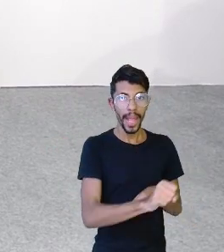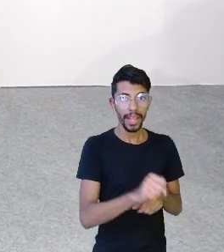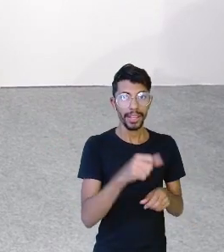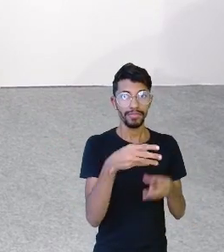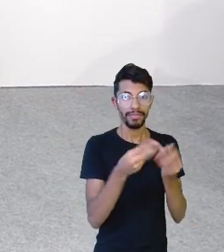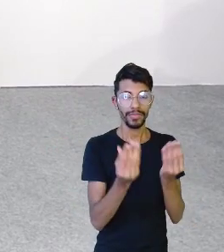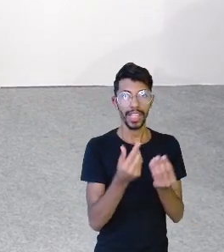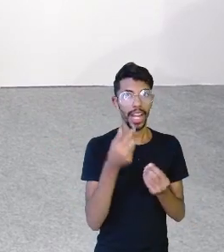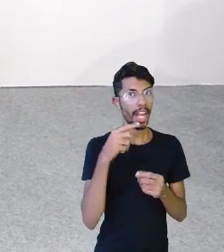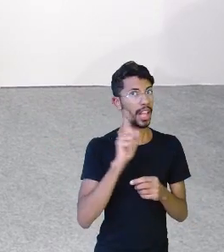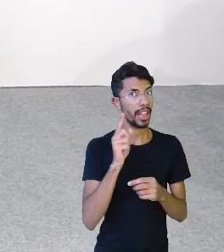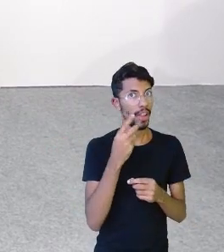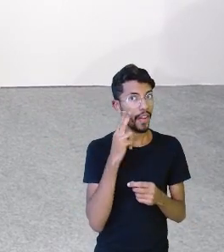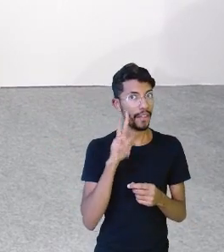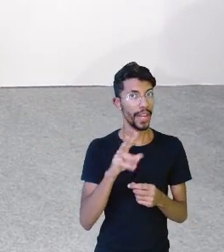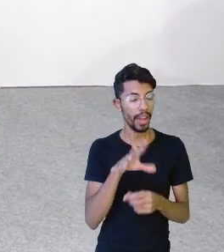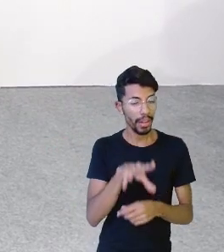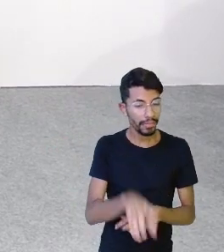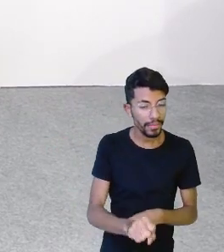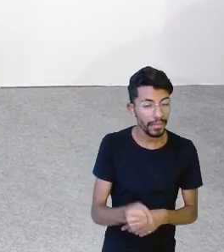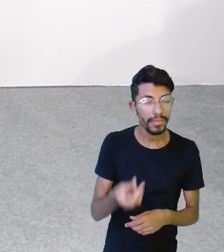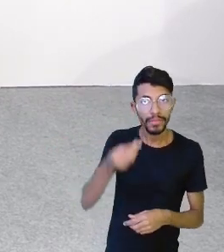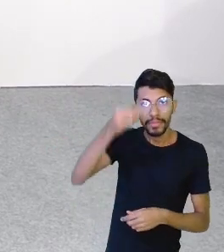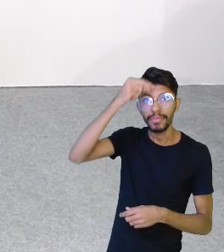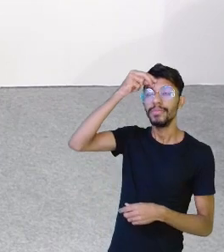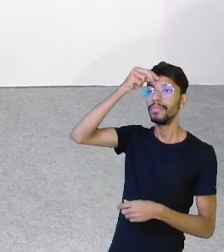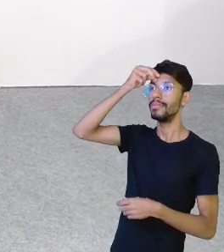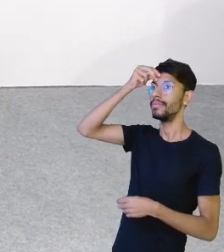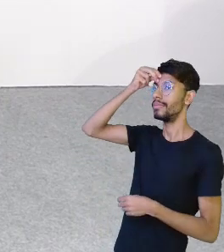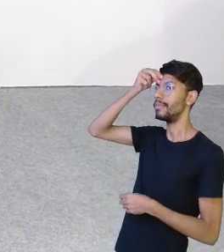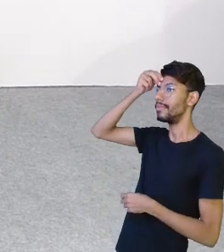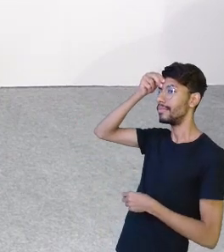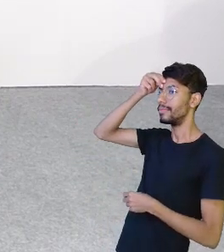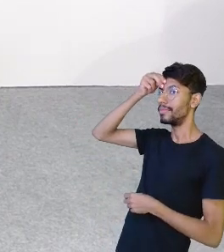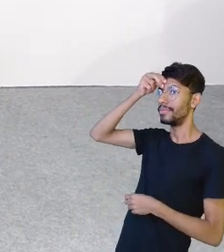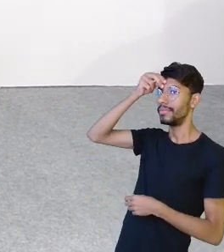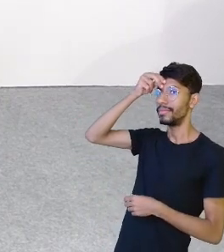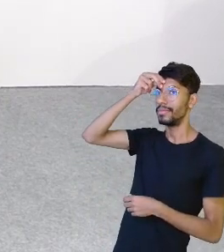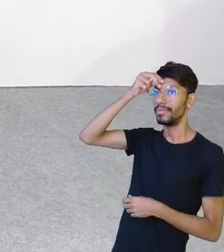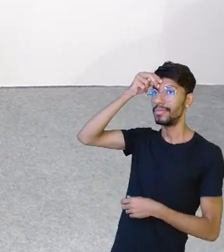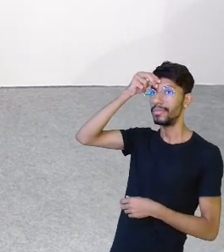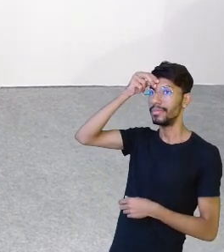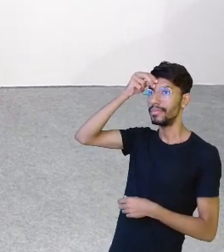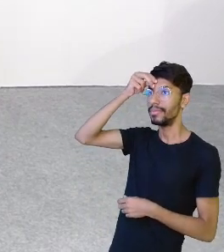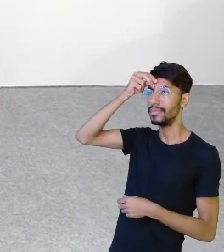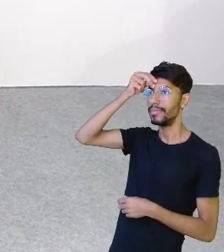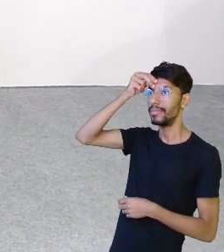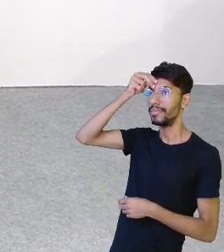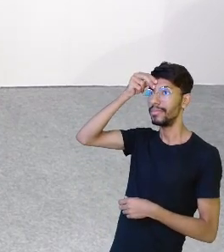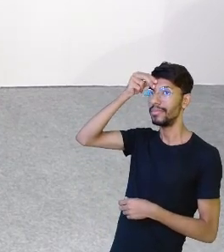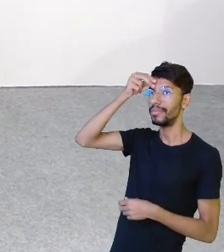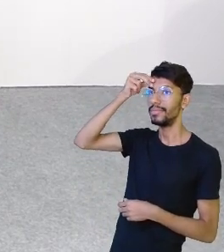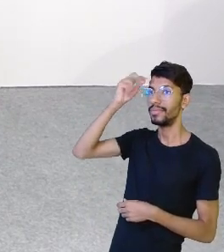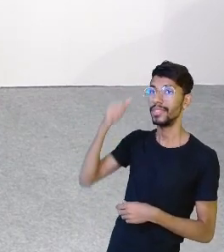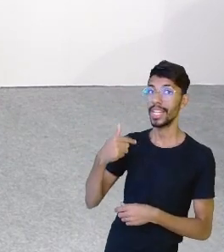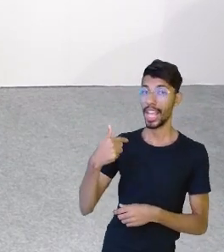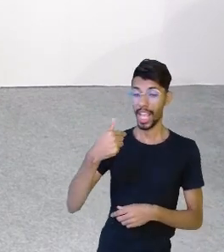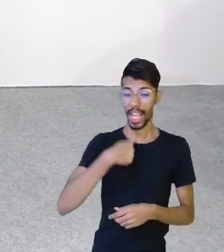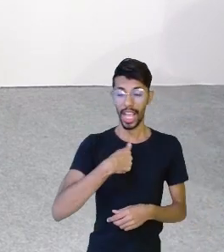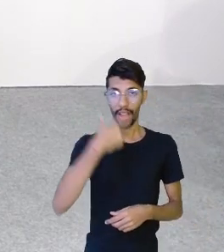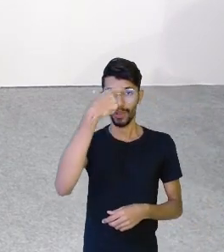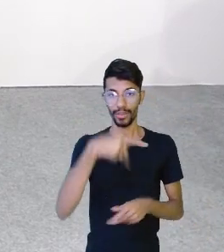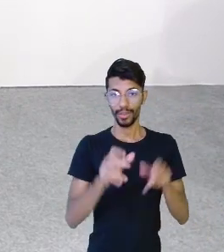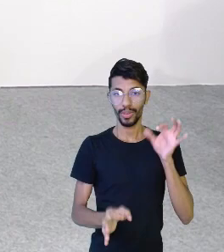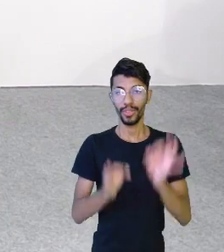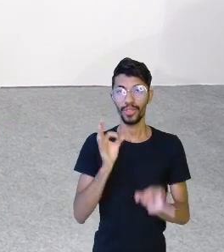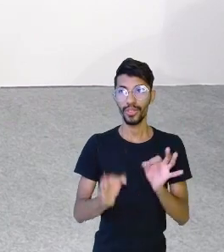olhar, vai colocar na testa dela. Olha só, então olha só a carta de Mauriceia e eu que sou a juíza, vocês em